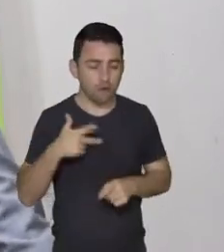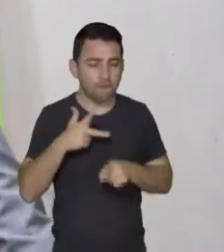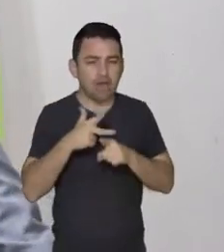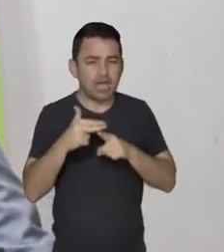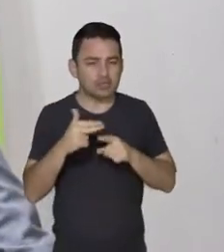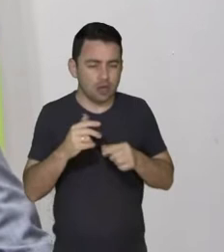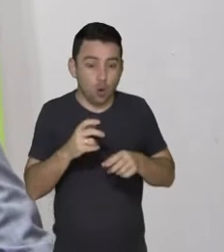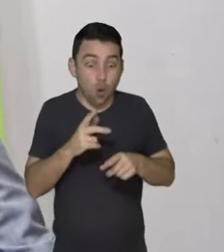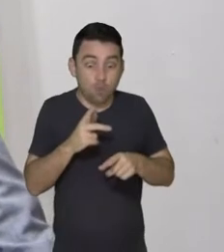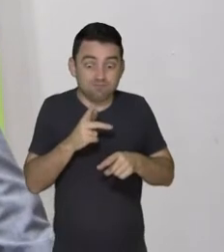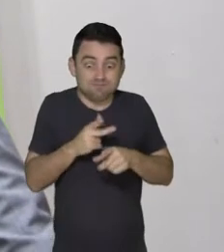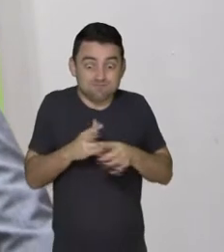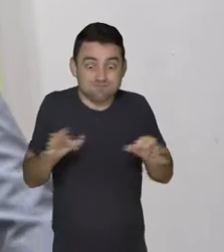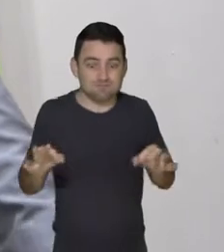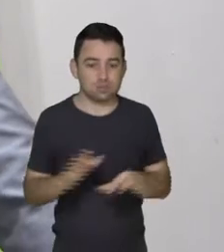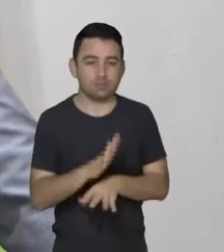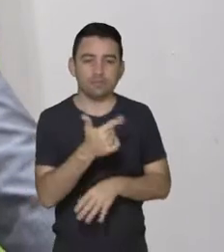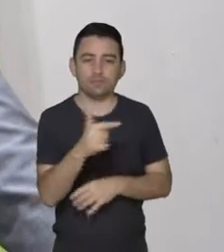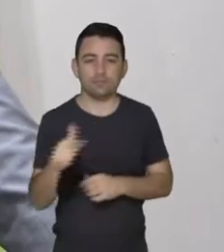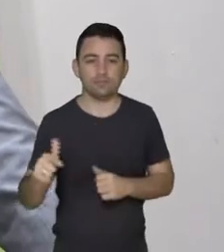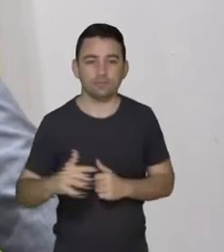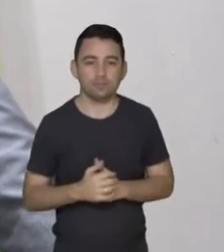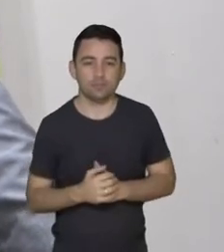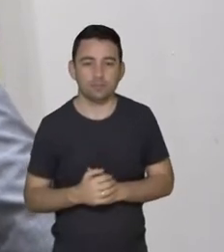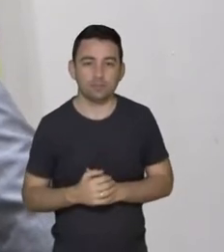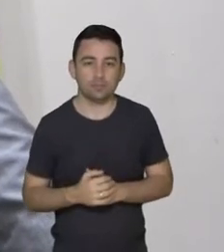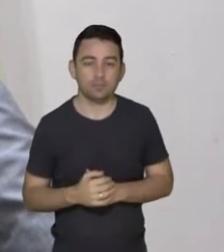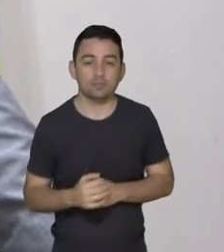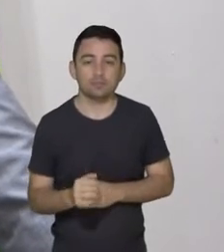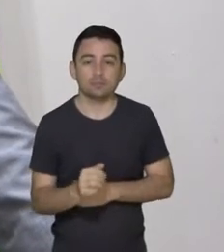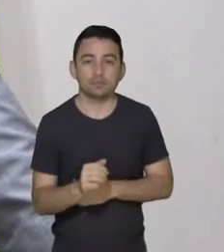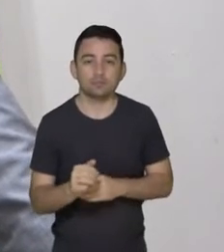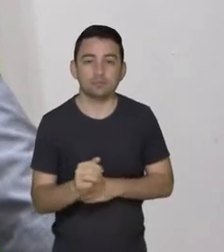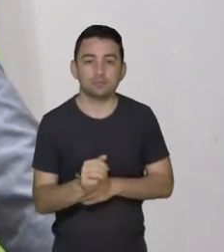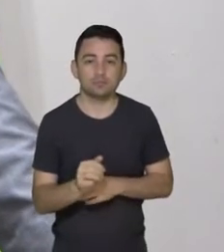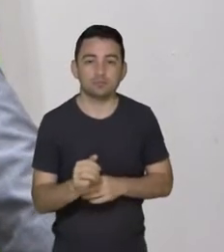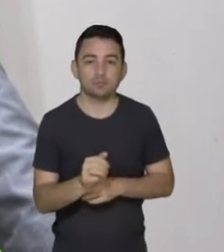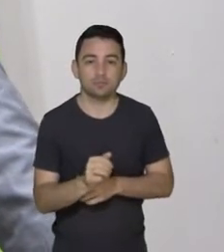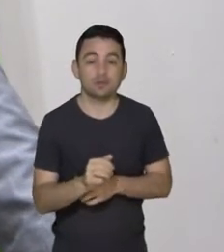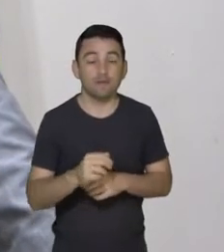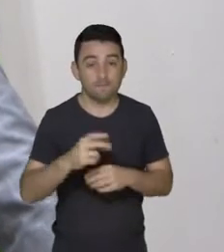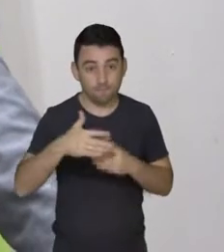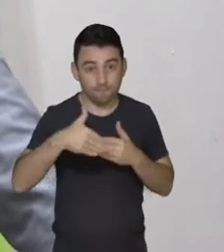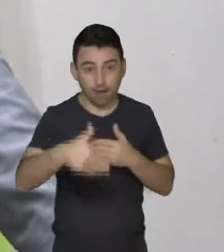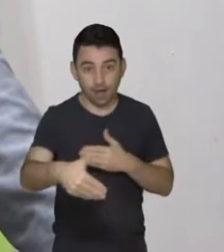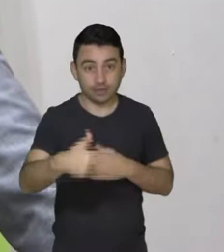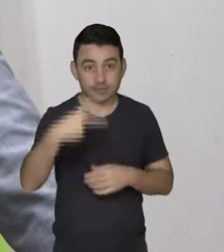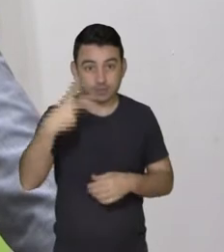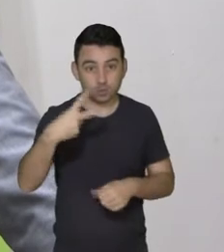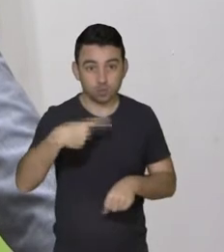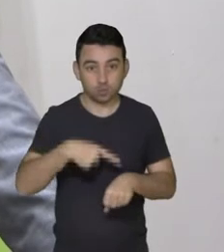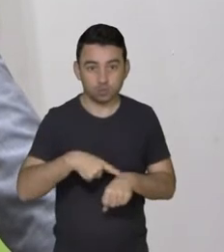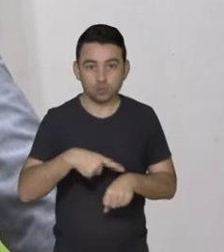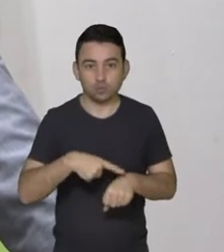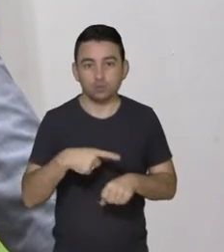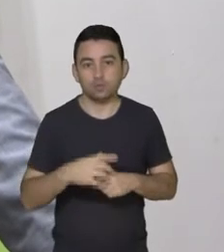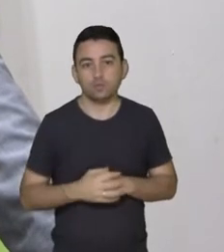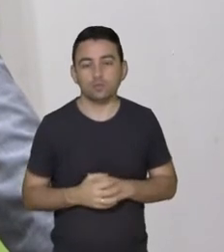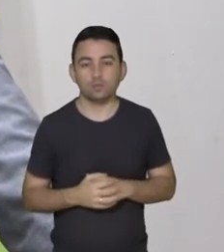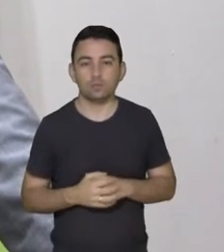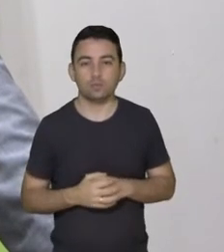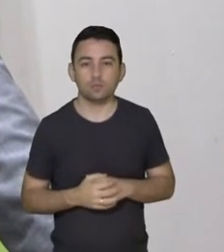completa minha vitória não foi completa a minha vitória tá vindo aqui no segundo turno Essa será a minha vitória